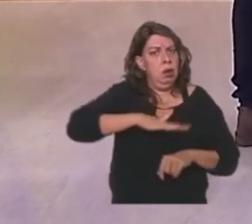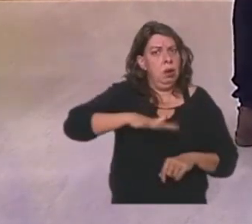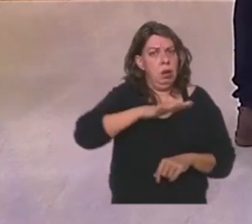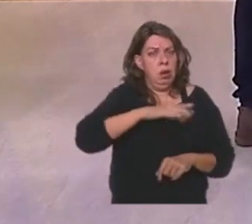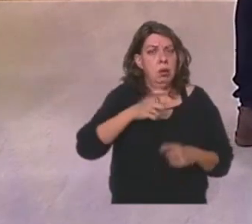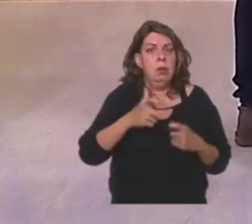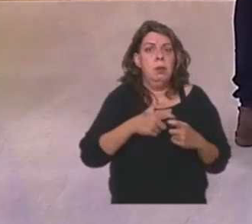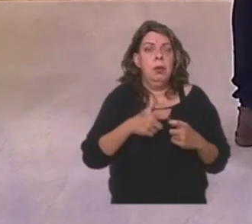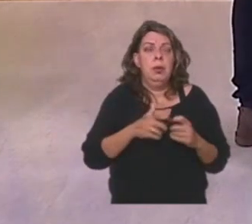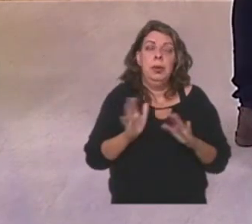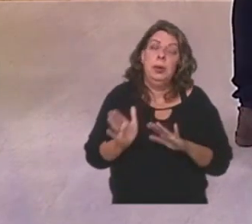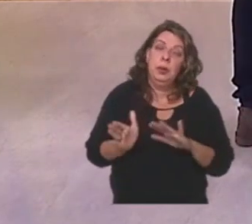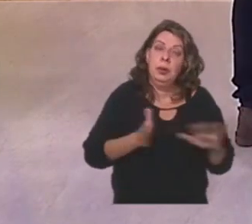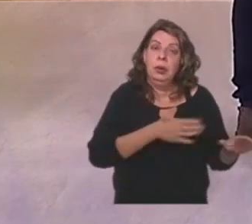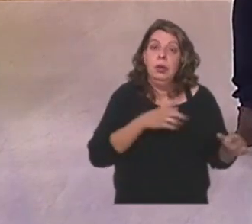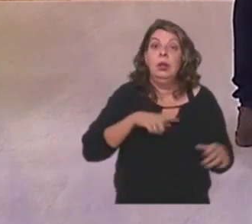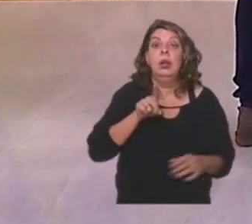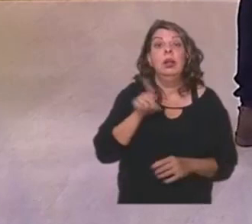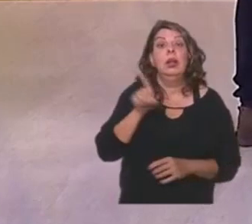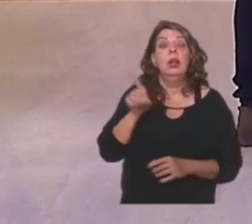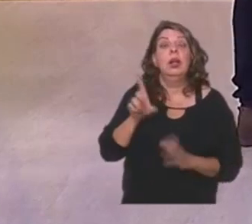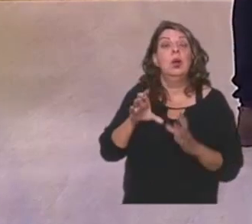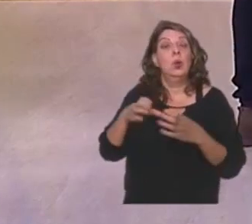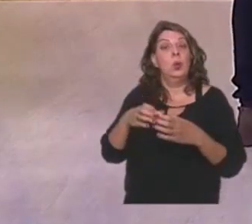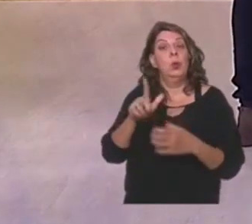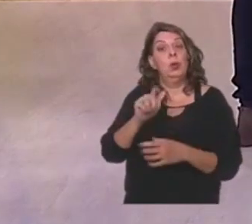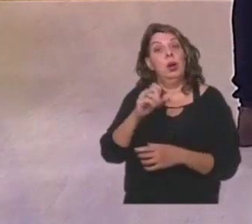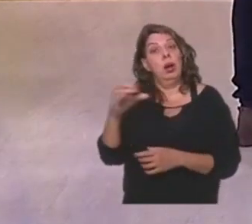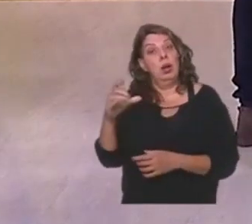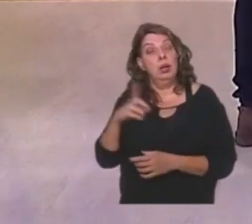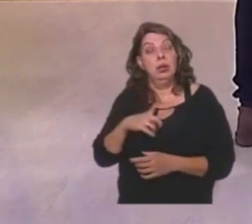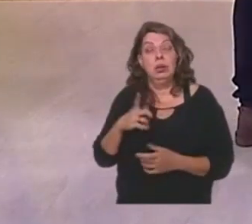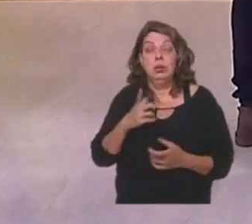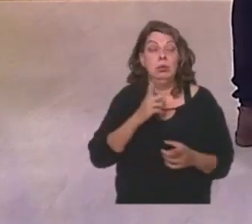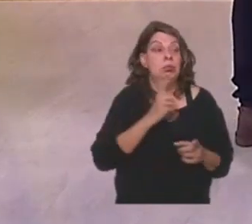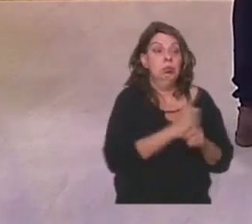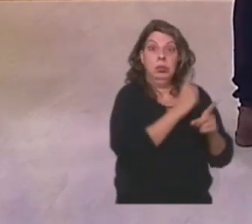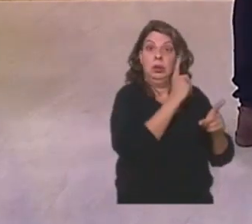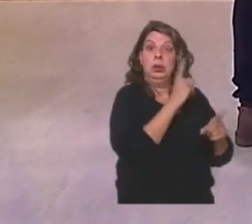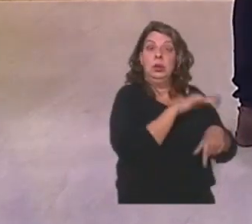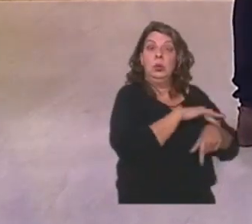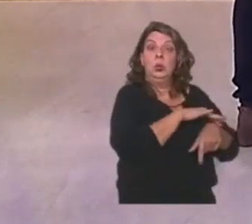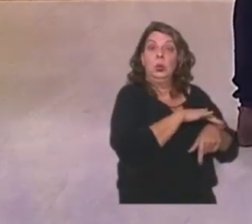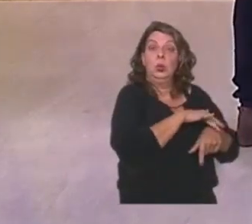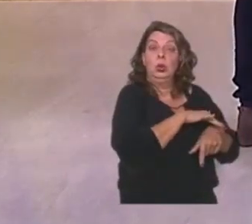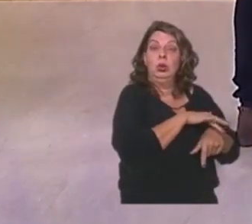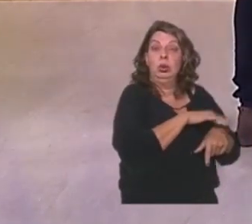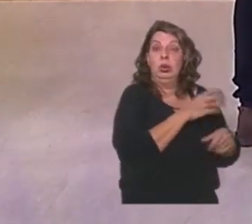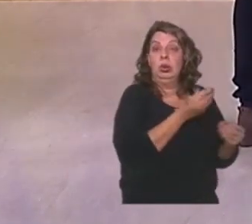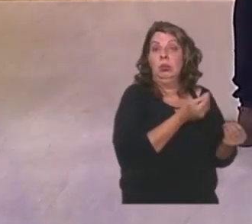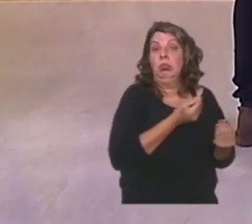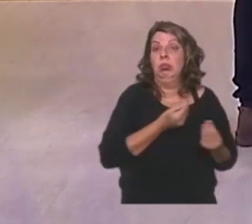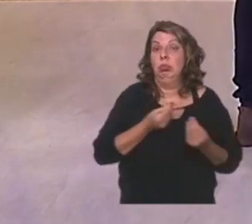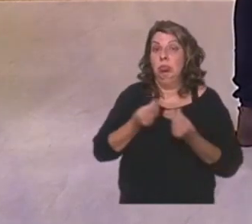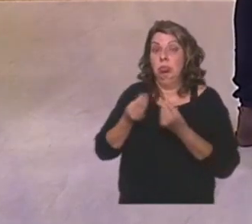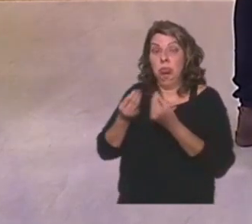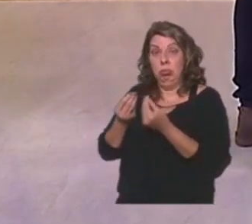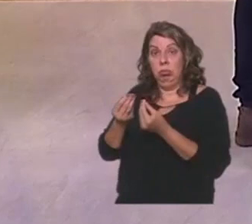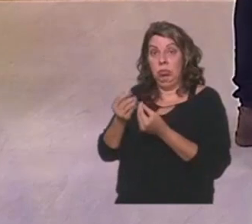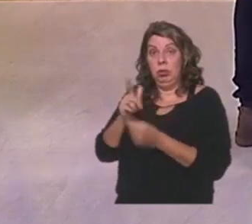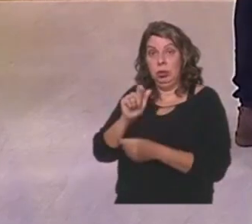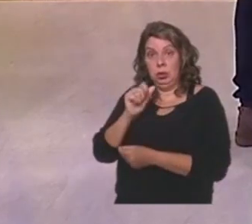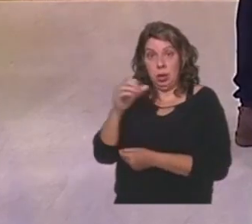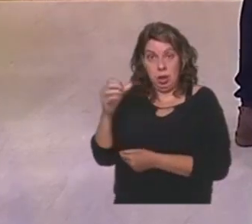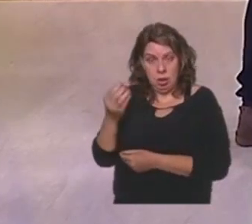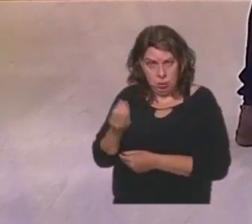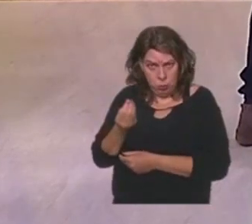GAC, o trabalho que é realizado por vocês, uma vez o diagnóstico sendo confirmado, aí o público procura o GAC, é assim